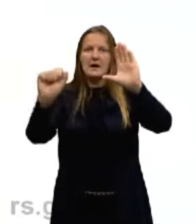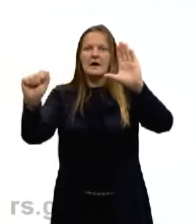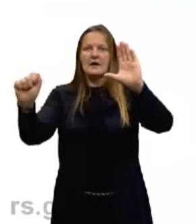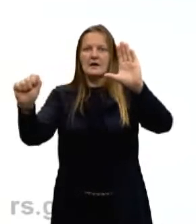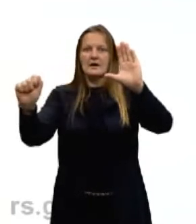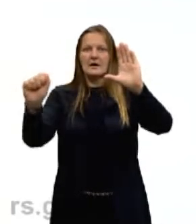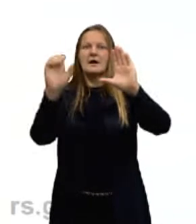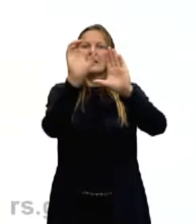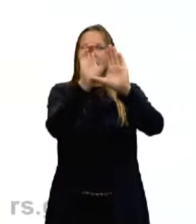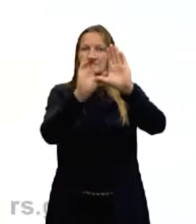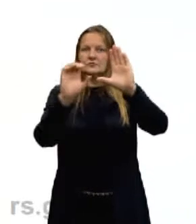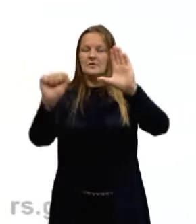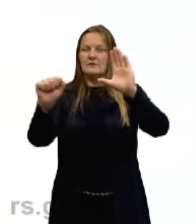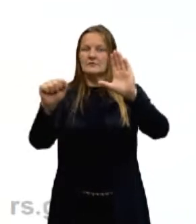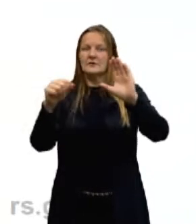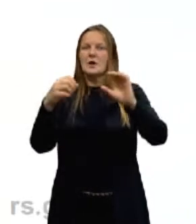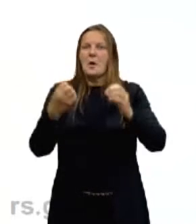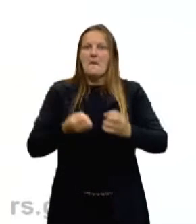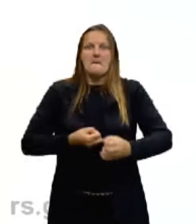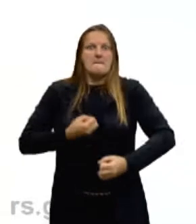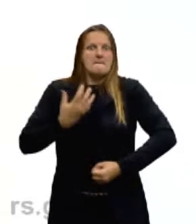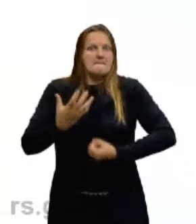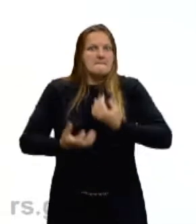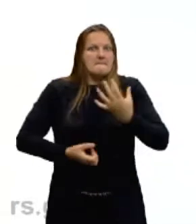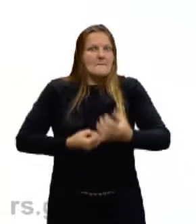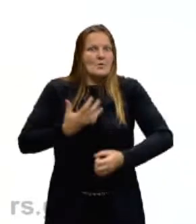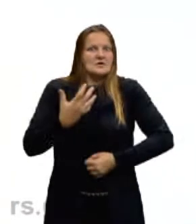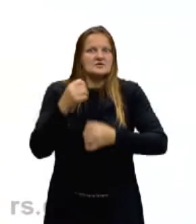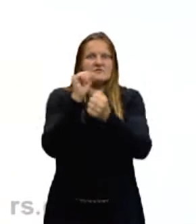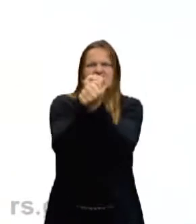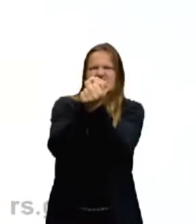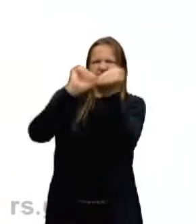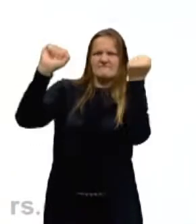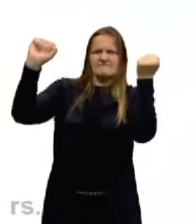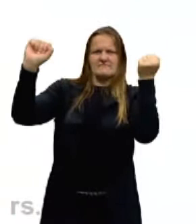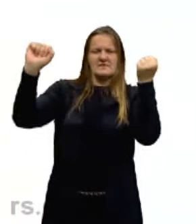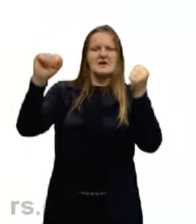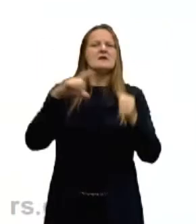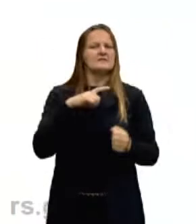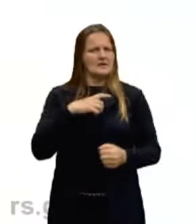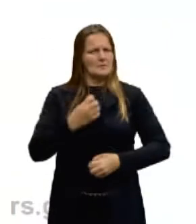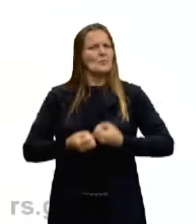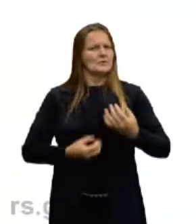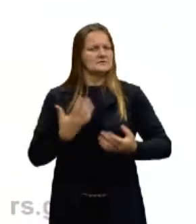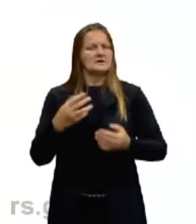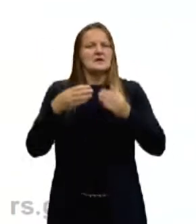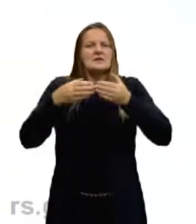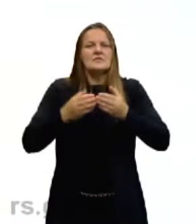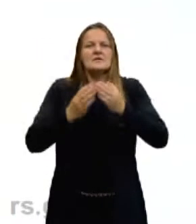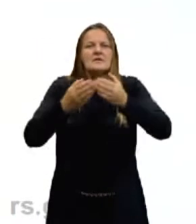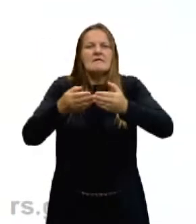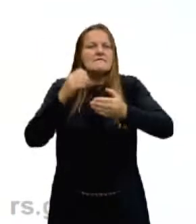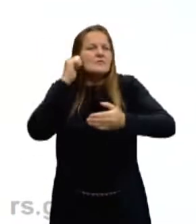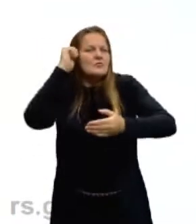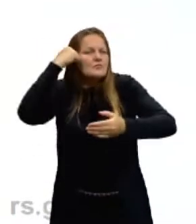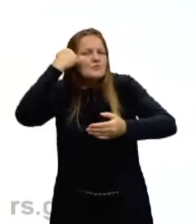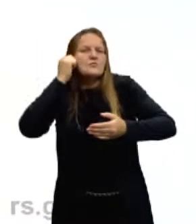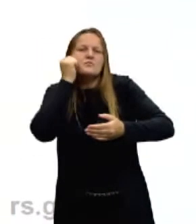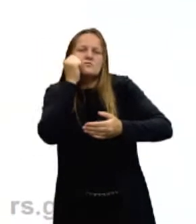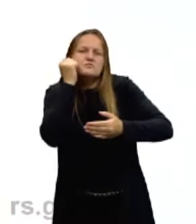abolicionista E aí a gente vai ter uma obra que é o navio negreiro que é fenomenal né cara que